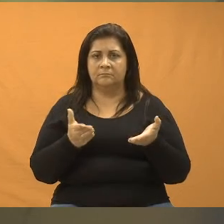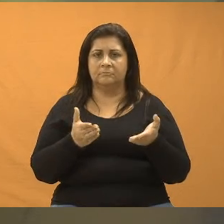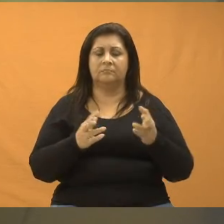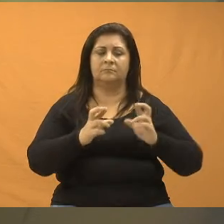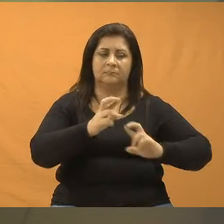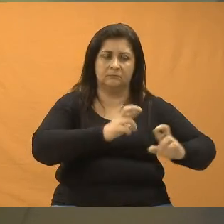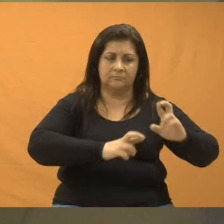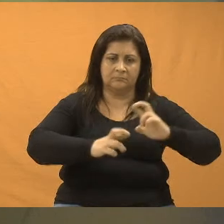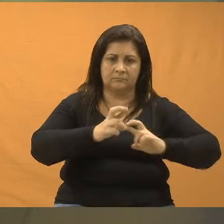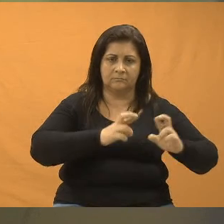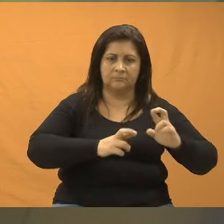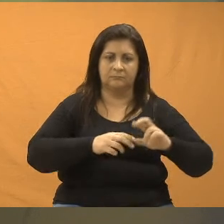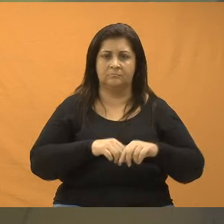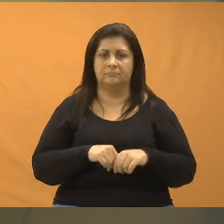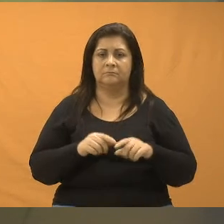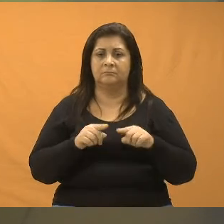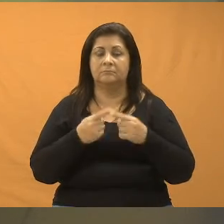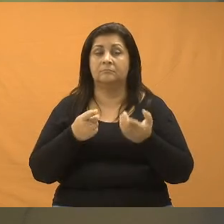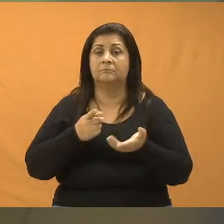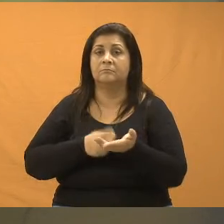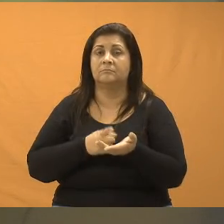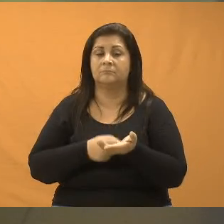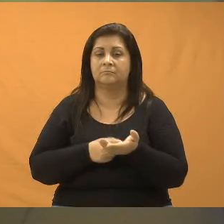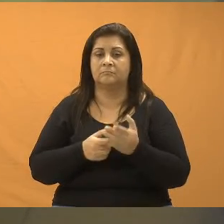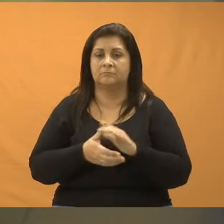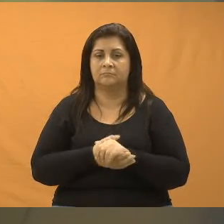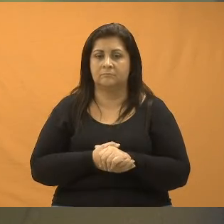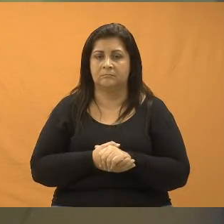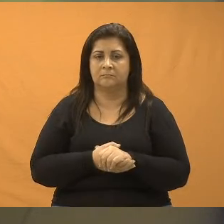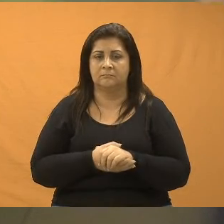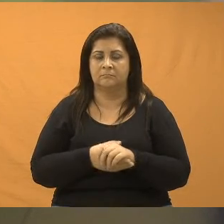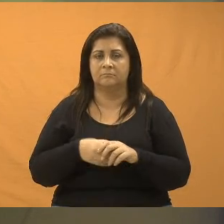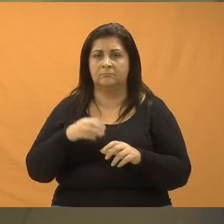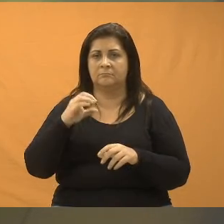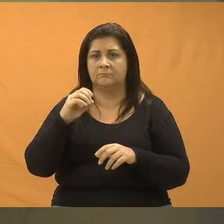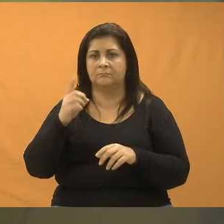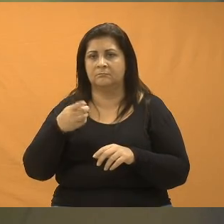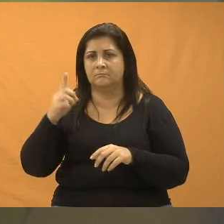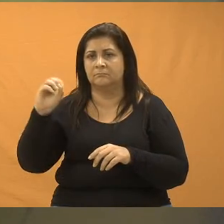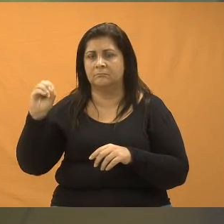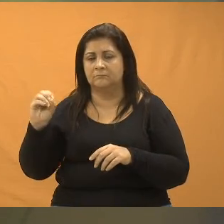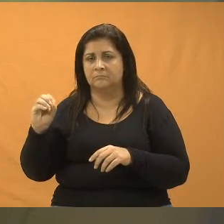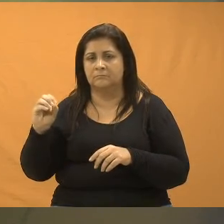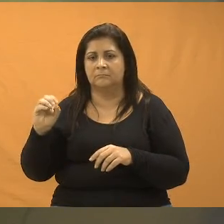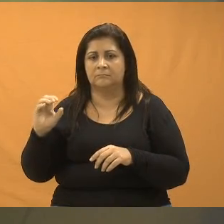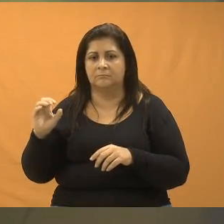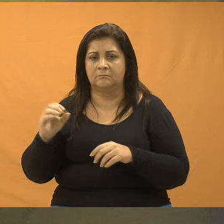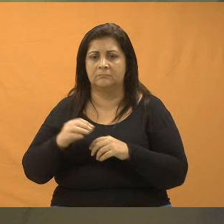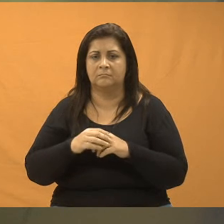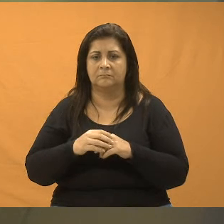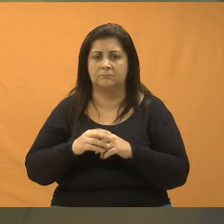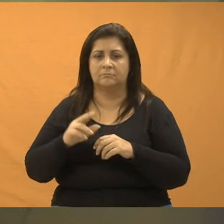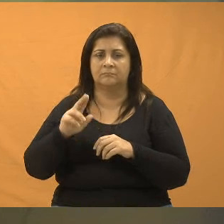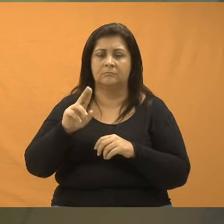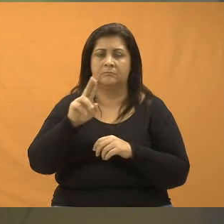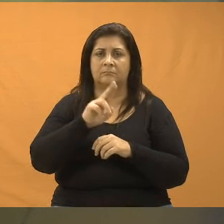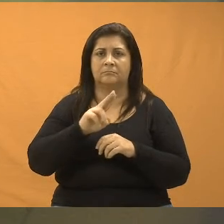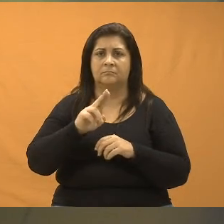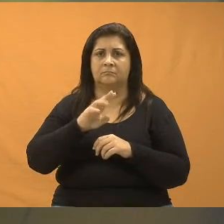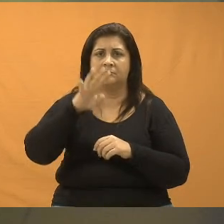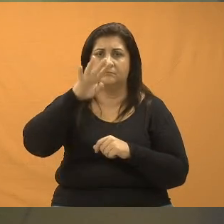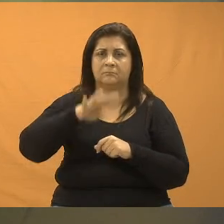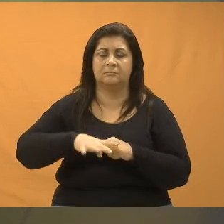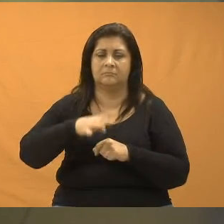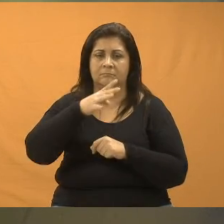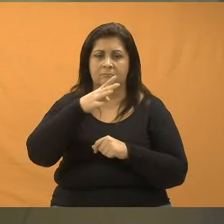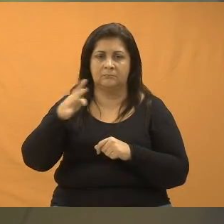investigação. No contrato, quando você era 10 centavos, vendia por R$1, eles utilizavam no contrato uma tabela que se chama